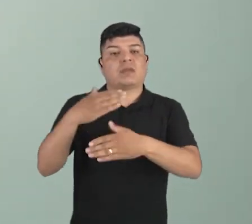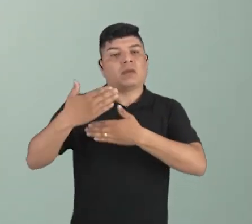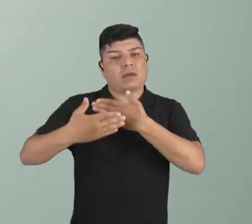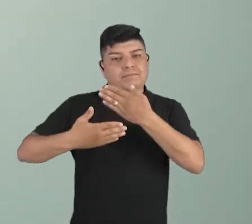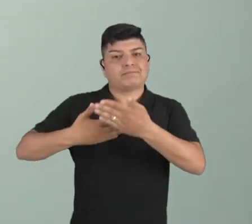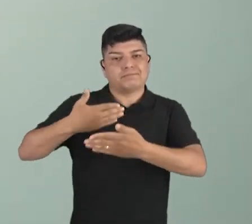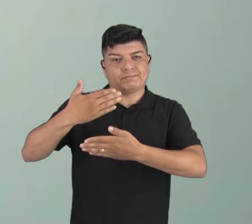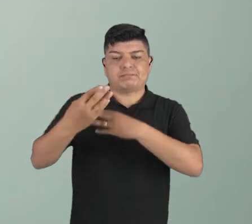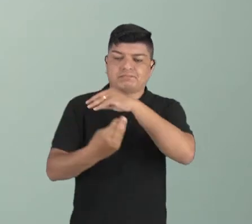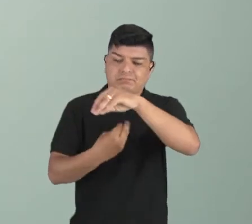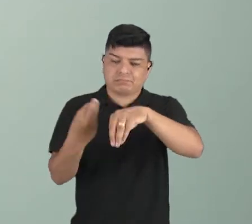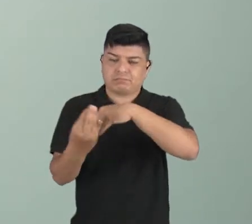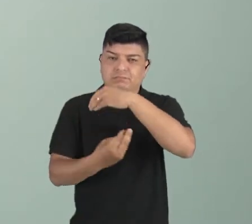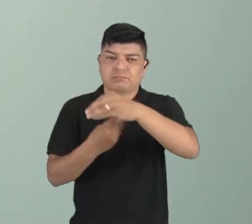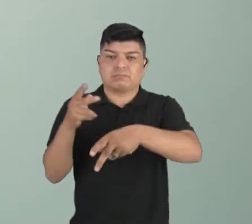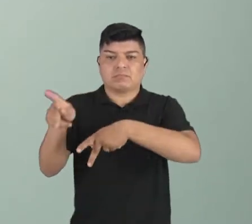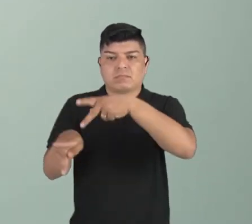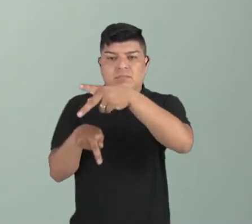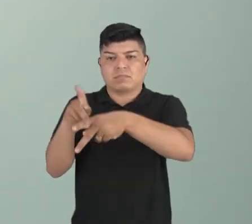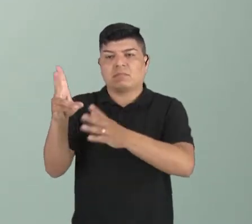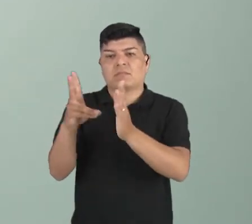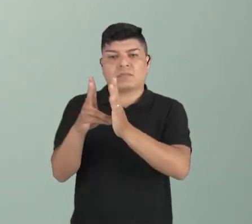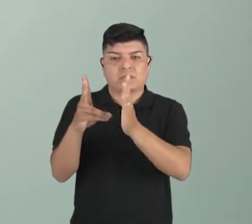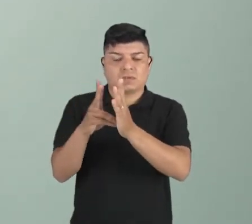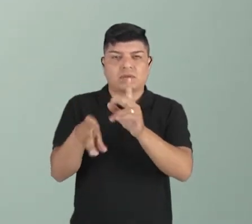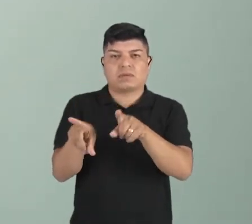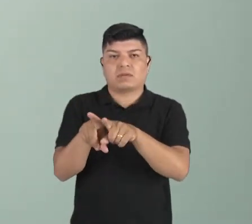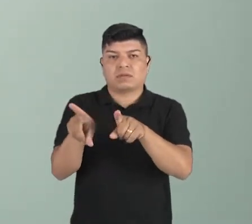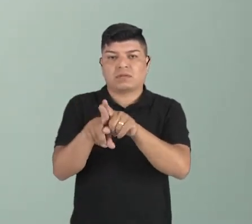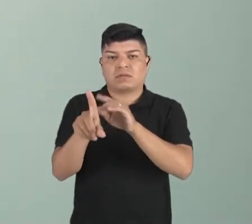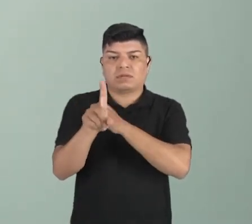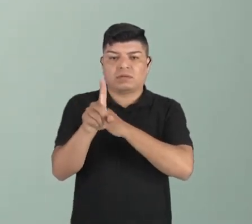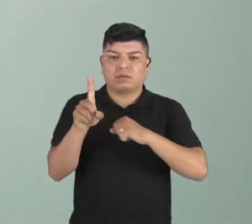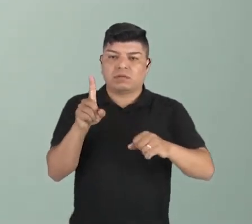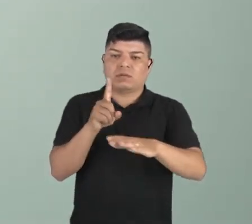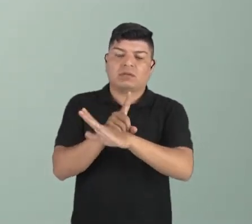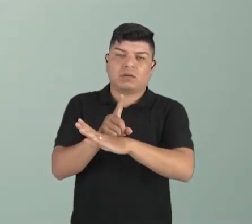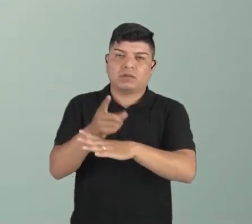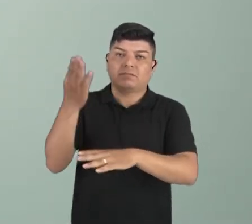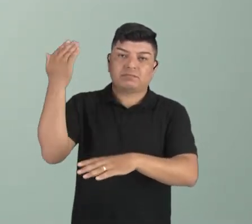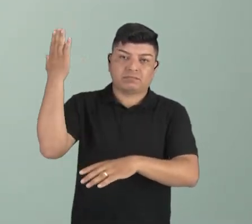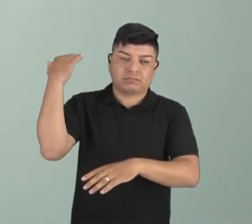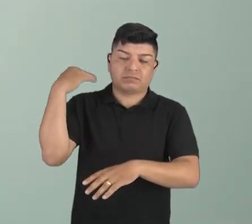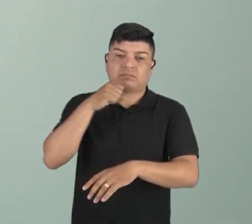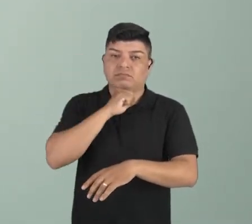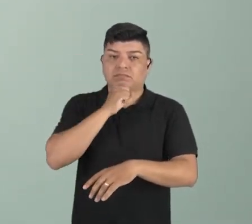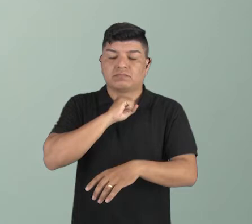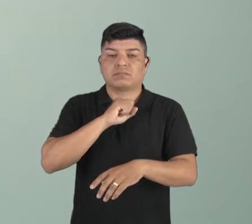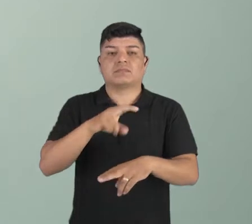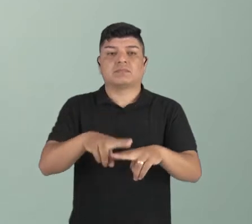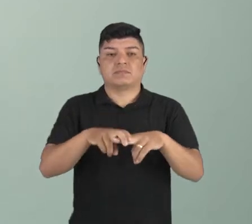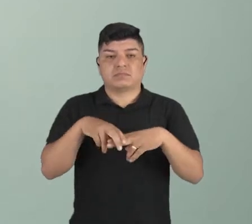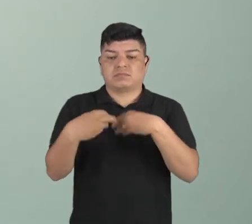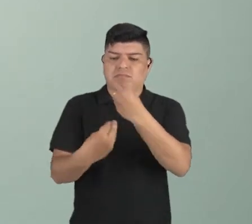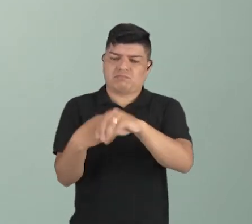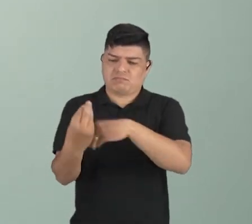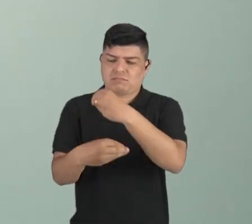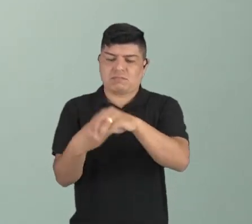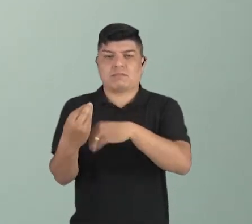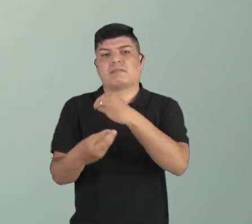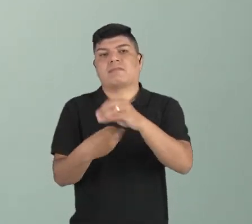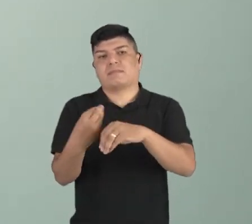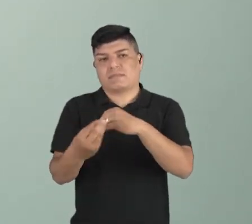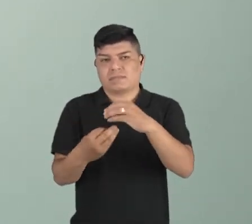tempo, a miscigenação, a mistura com os povos indígenas, né, com as sociedades antigas aí, foi fazendo uma mistura,